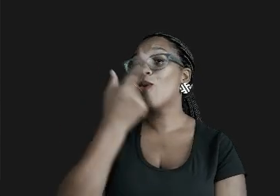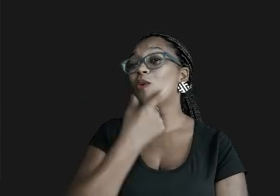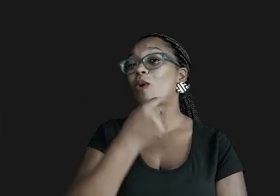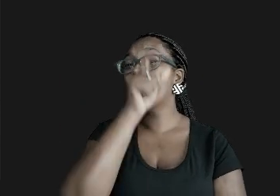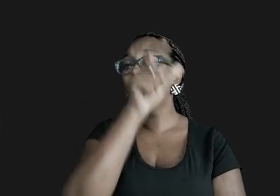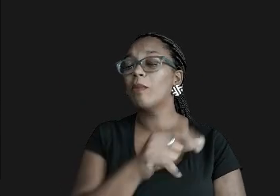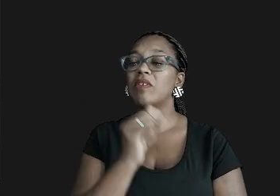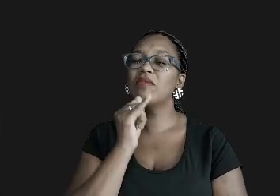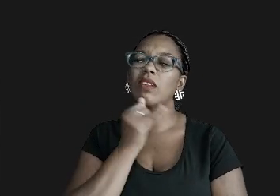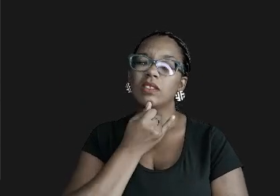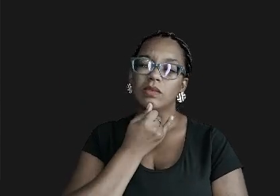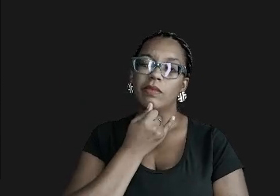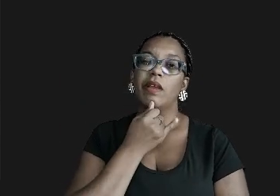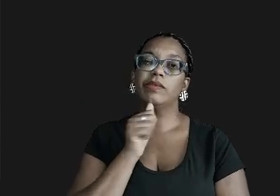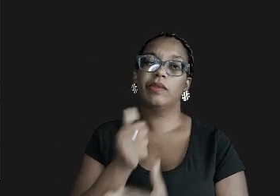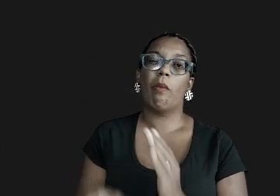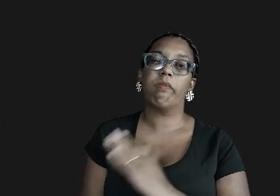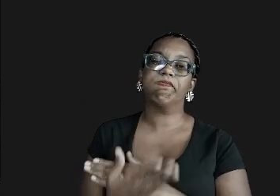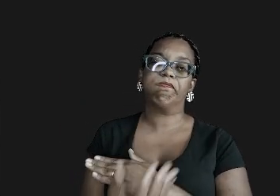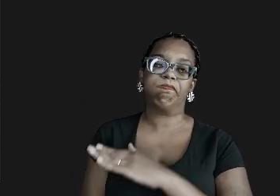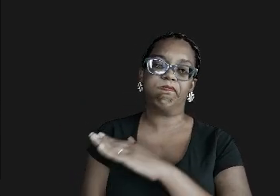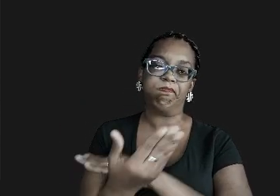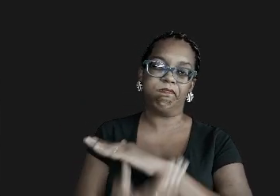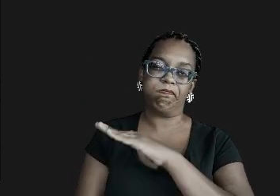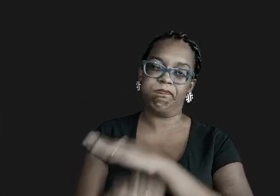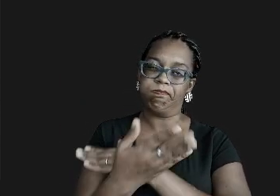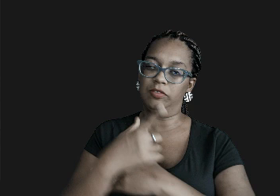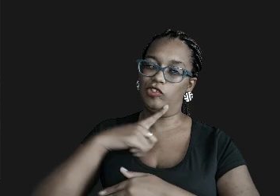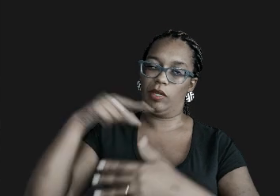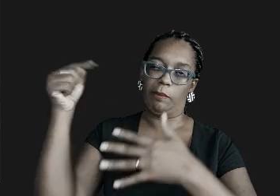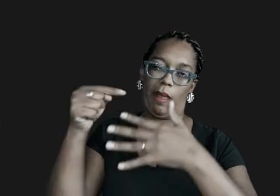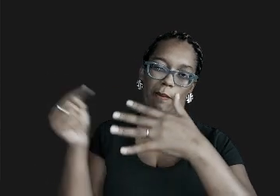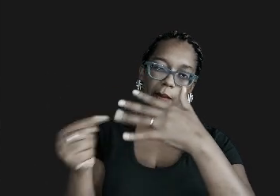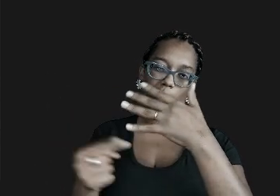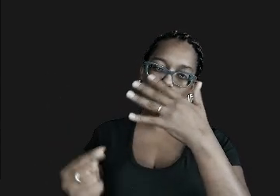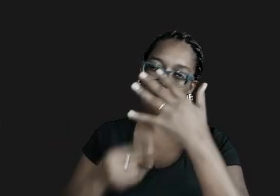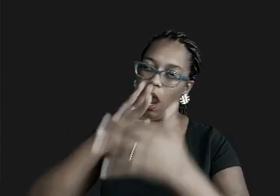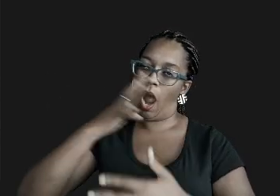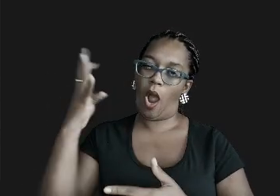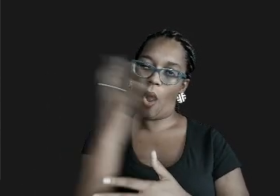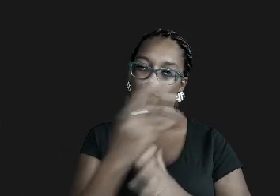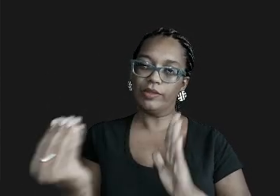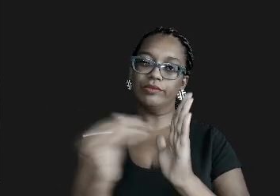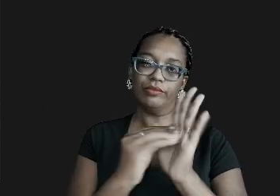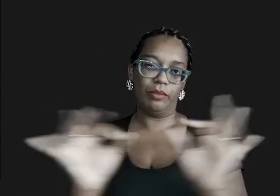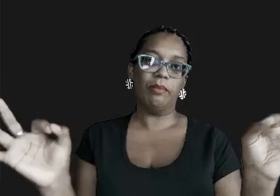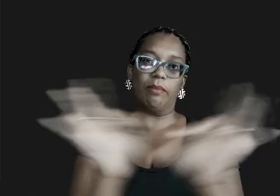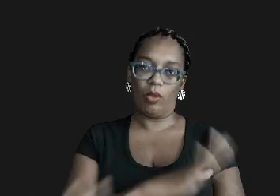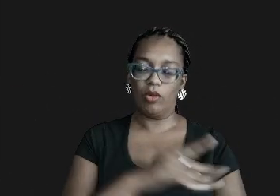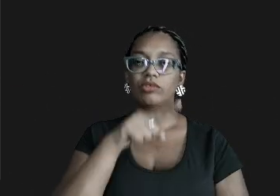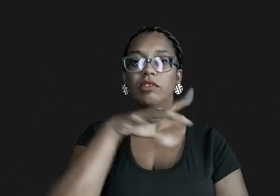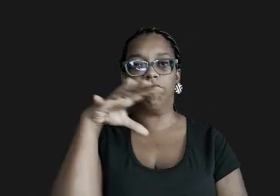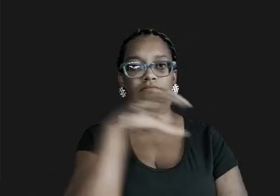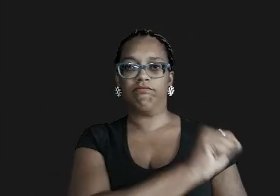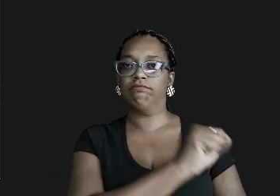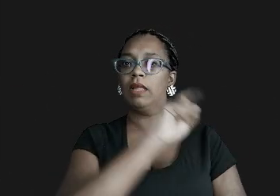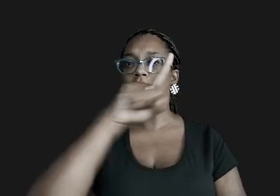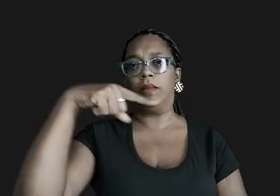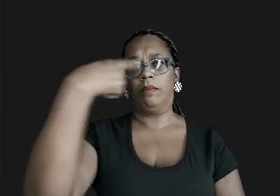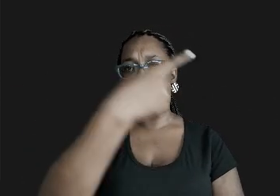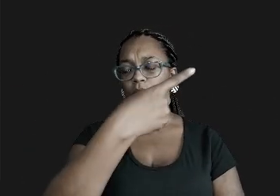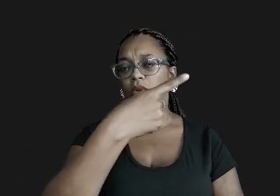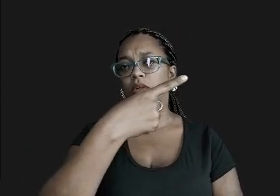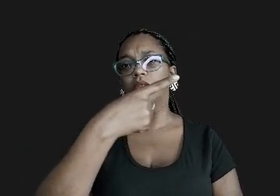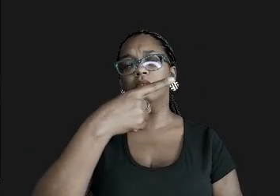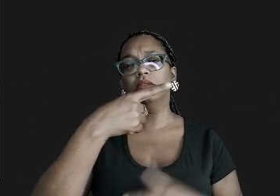infelizmente era um fraudador e tinha todos os elementos da peça acusatória para que ele viesse a ser posteriormente